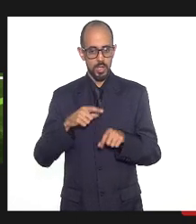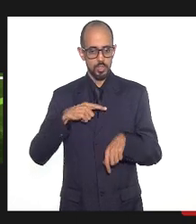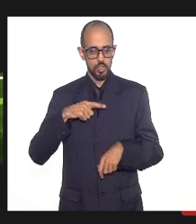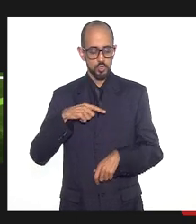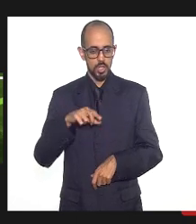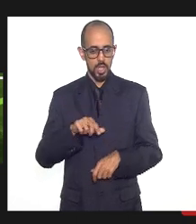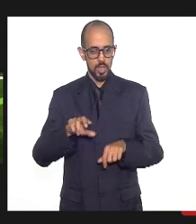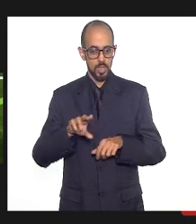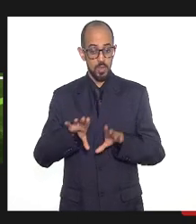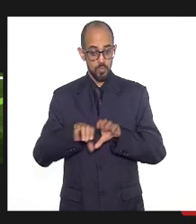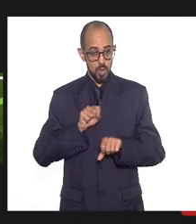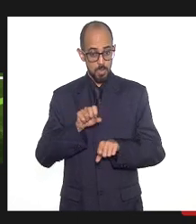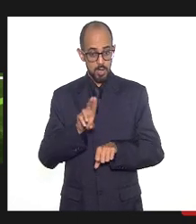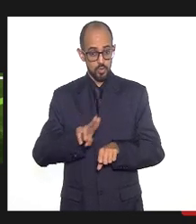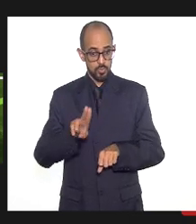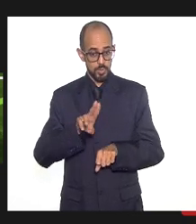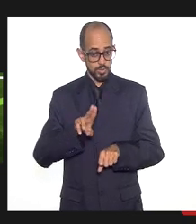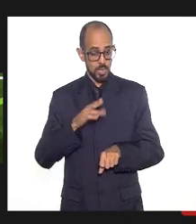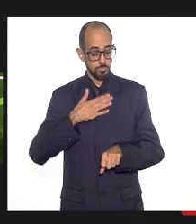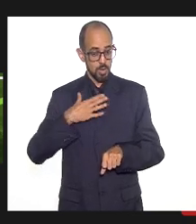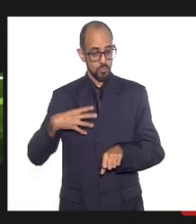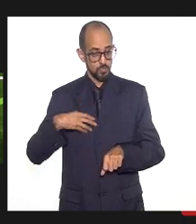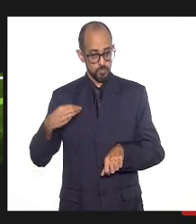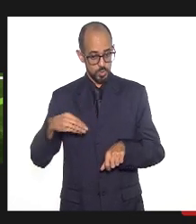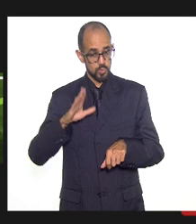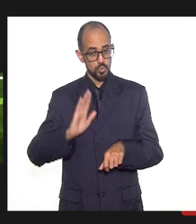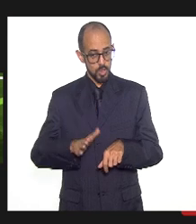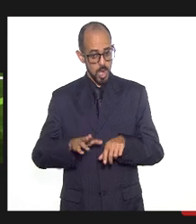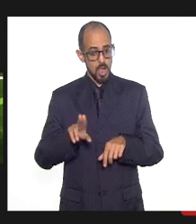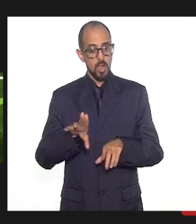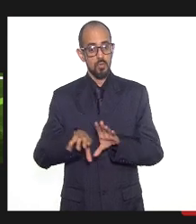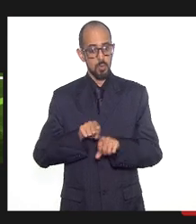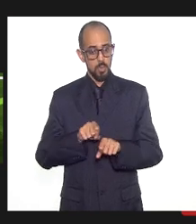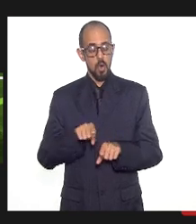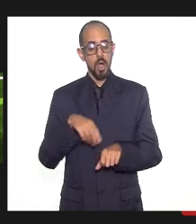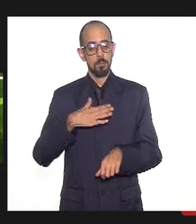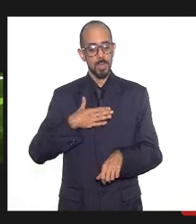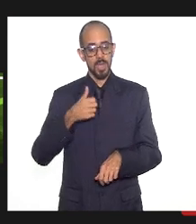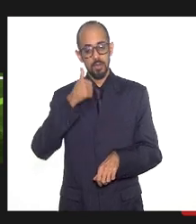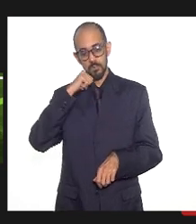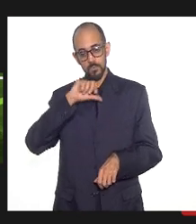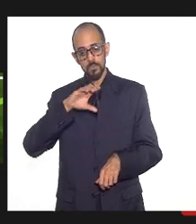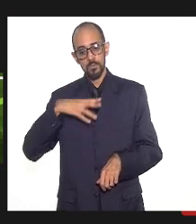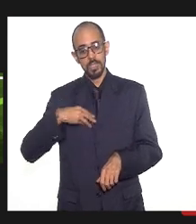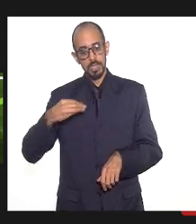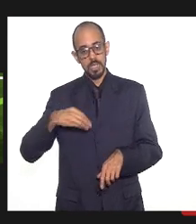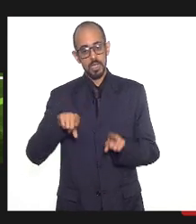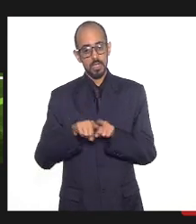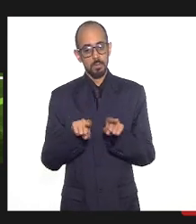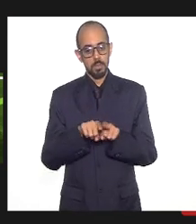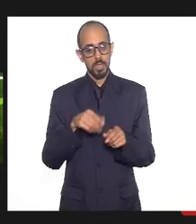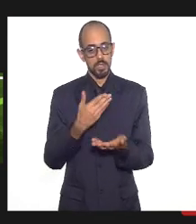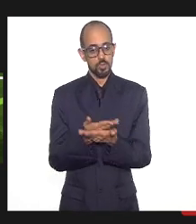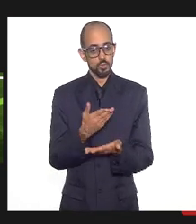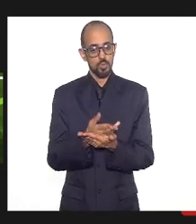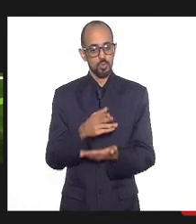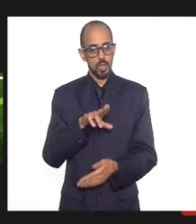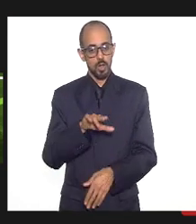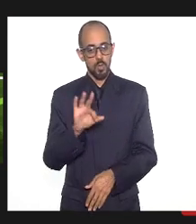universitários, né? Meu filho é a outra minha filha também está na UF, e tem jovens que